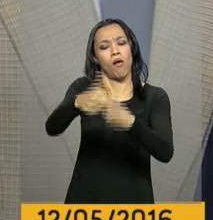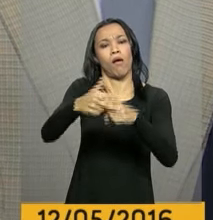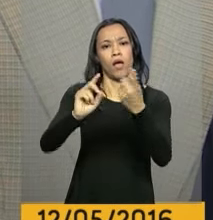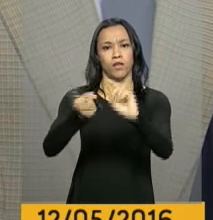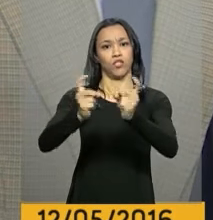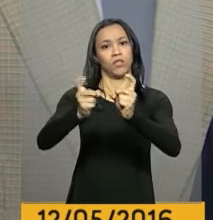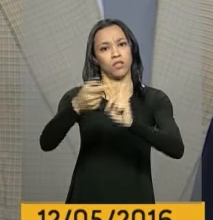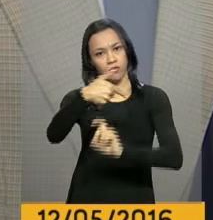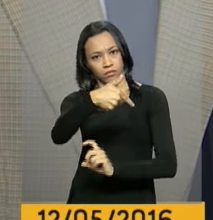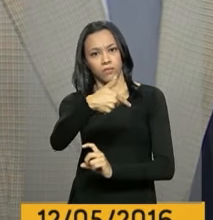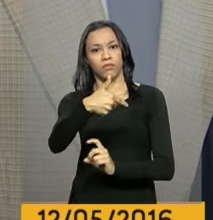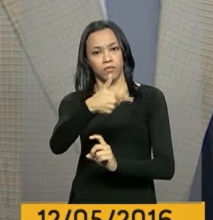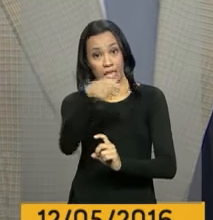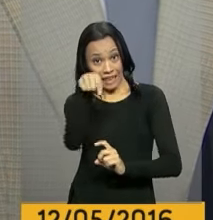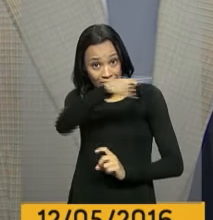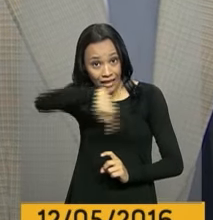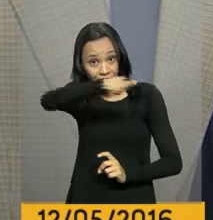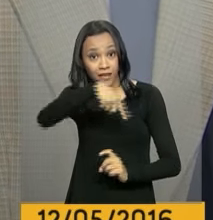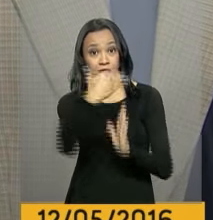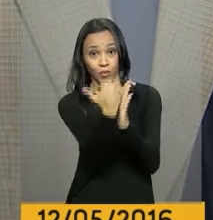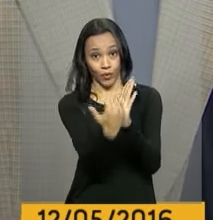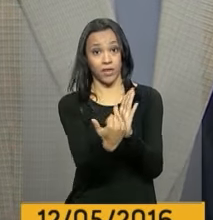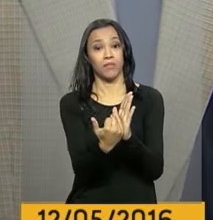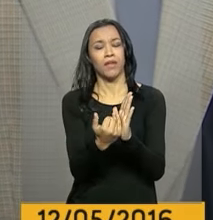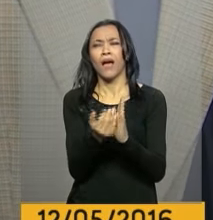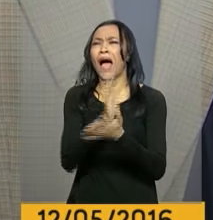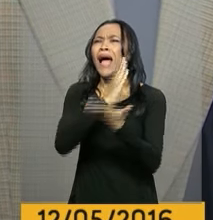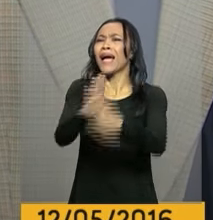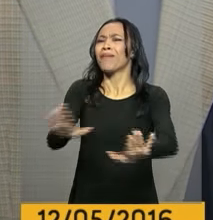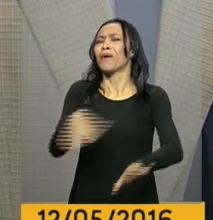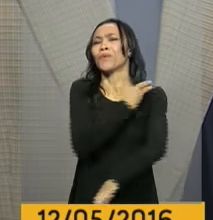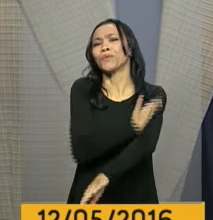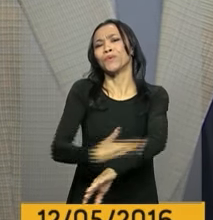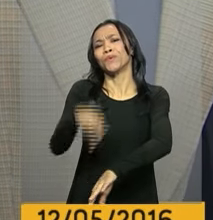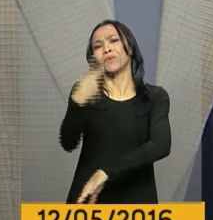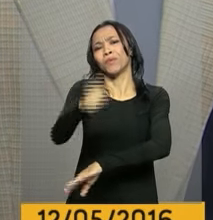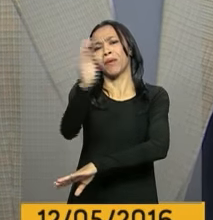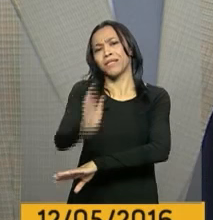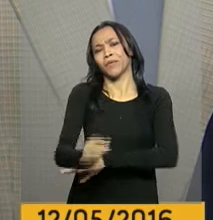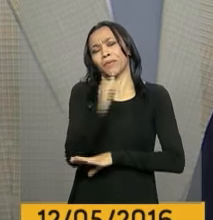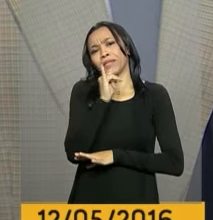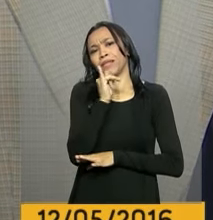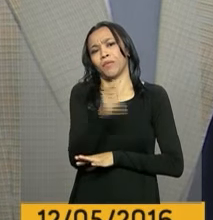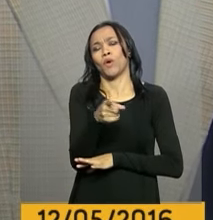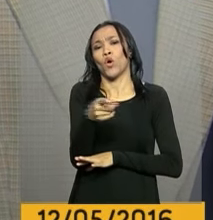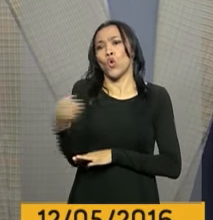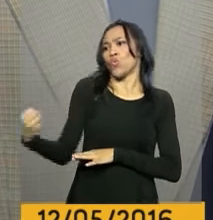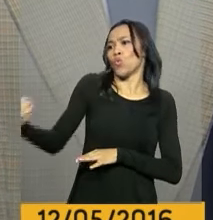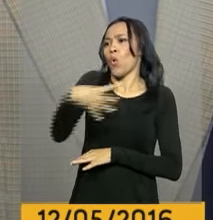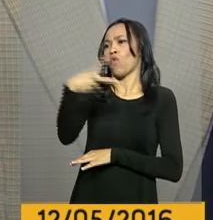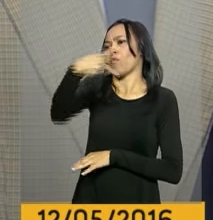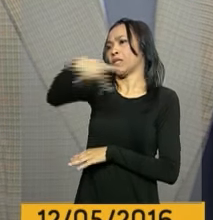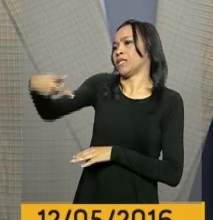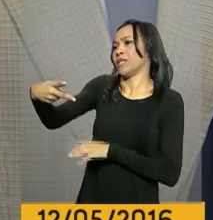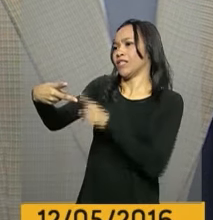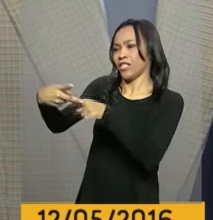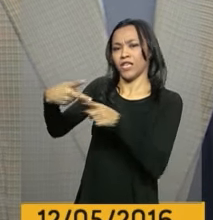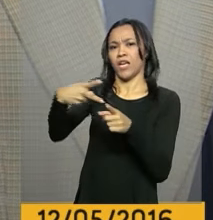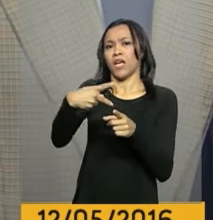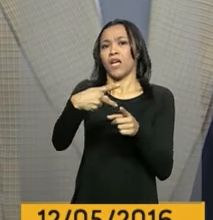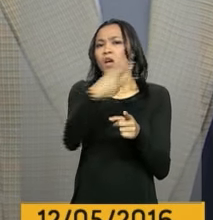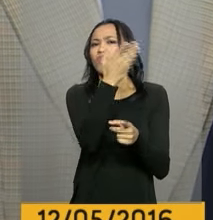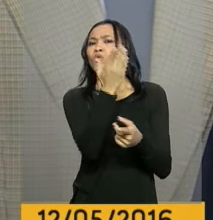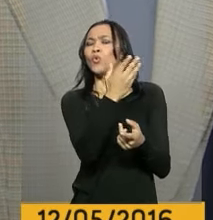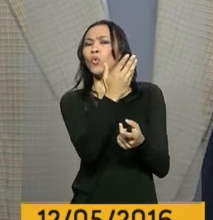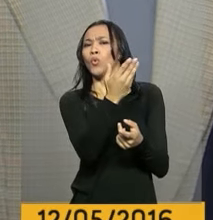que nunca, nós precisamos acabar com um hábito que existe no Brasil, em que assumindo outrem no governo, você tem